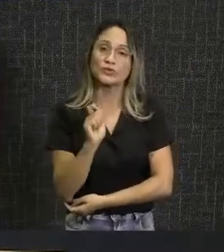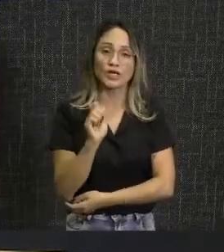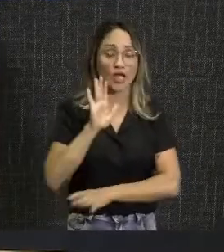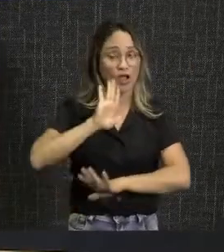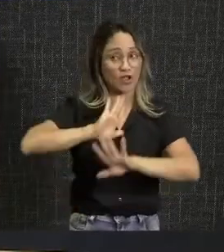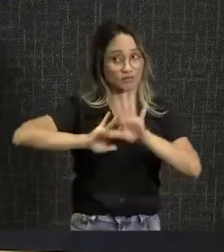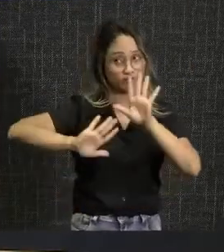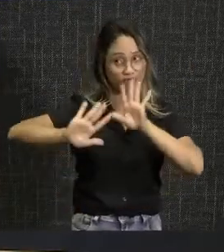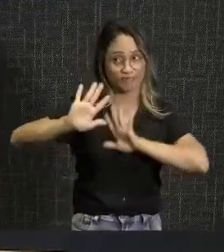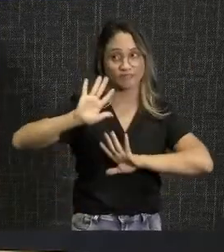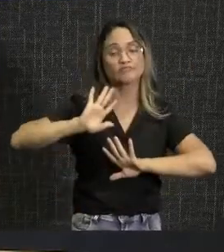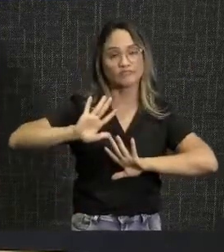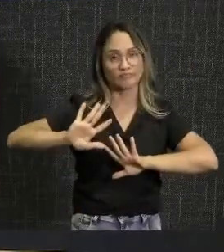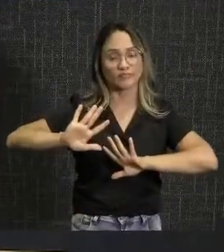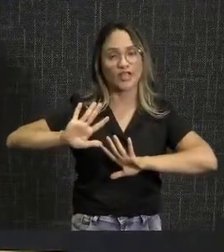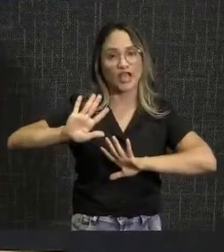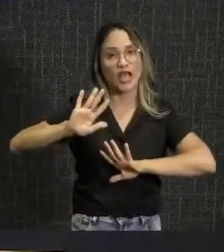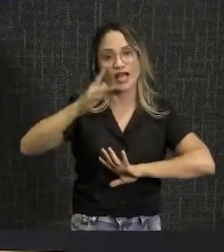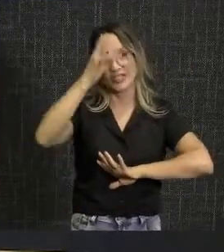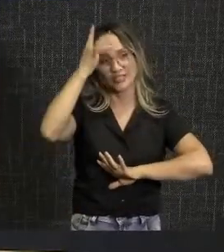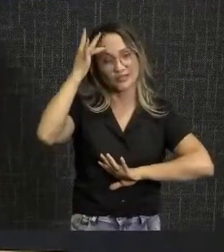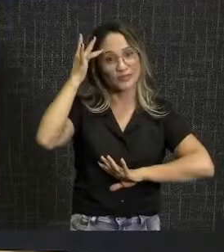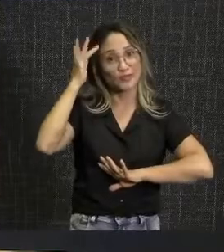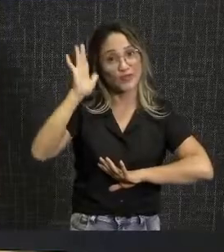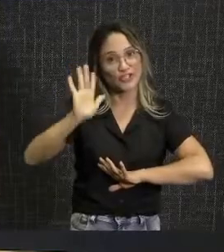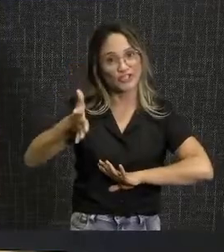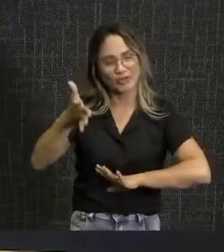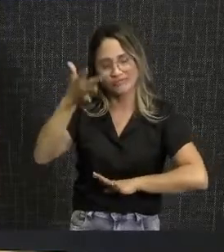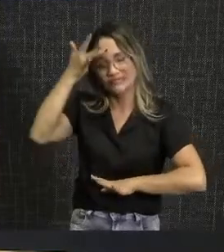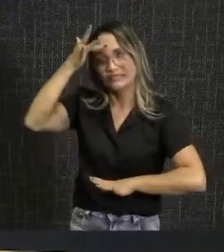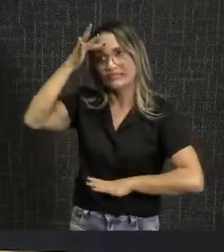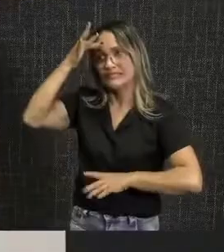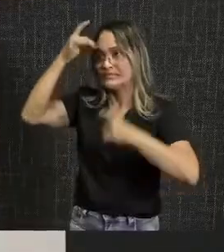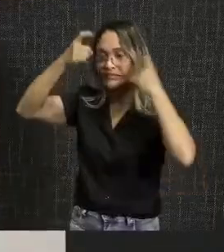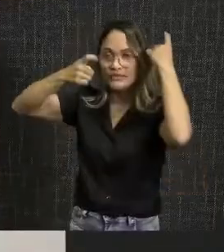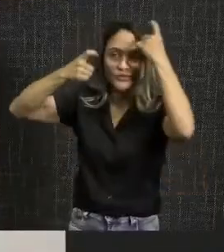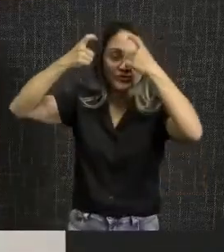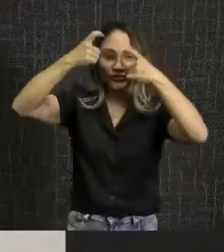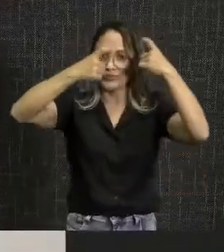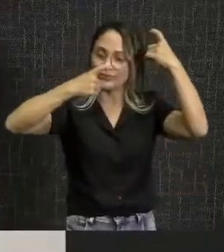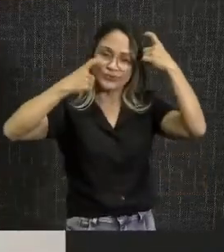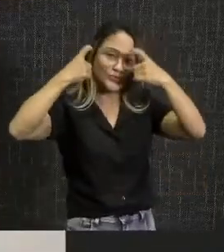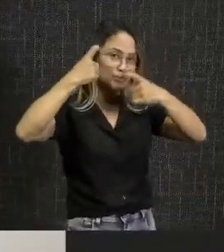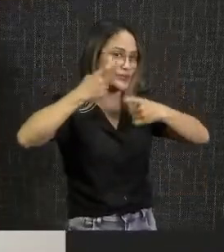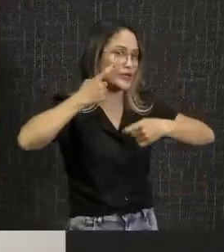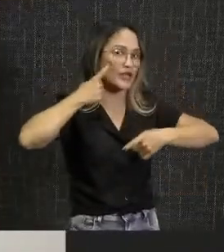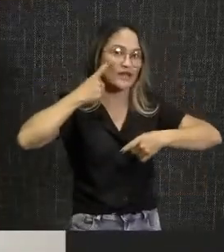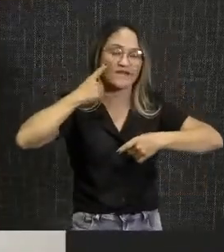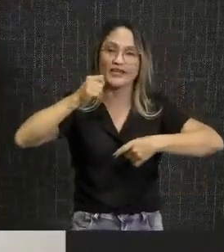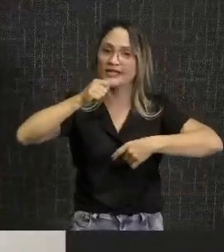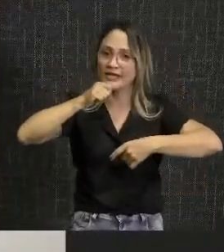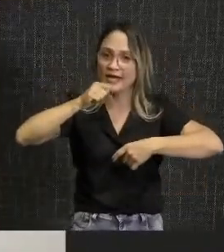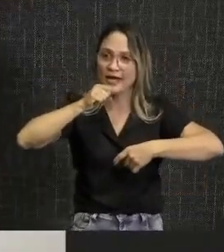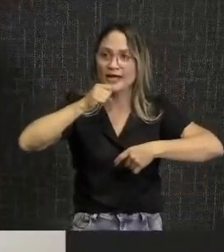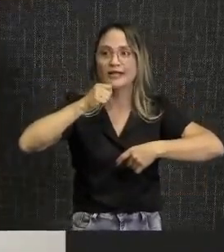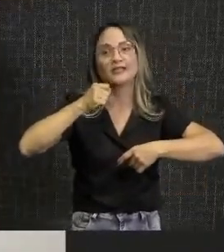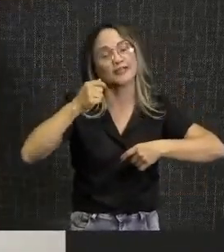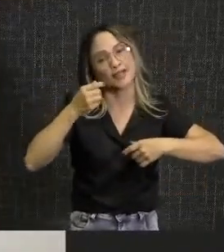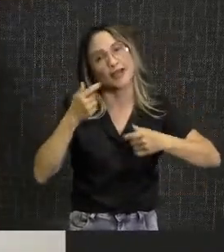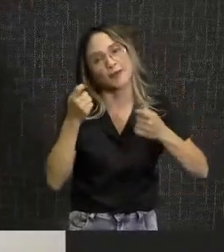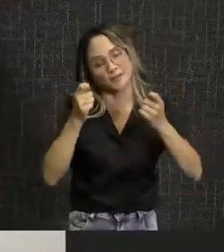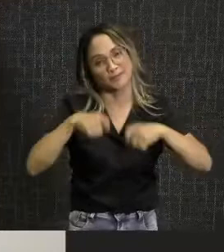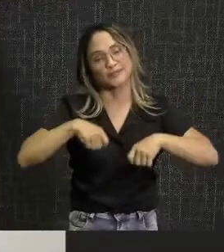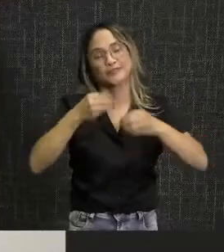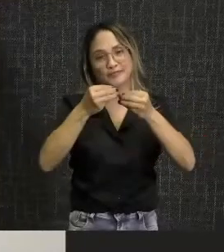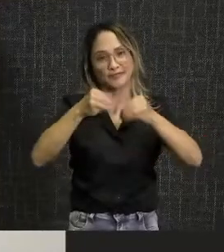ponderar. E é isso que está na cabeça das pessoas quando a gente fala que ainda tem algum risco pairando aí no mercado. Um